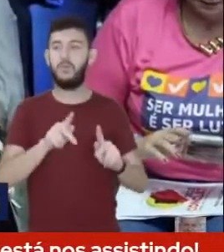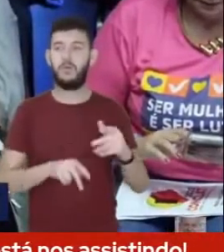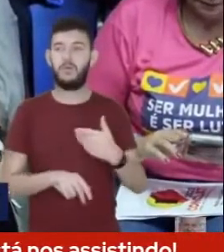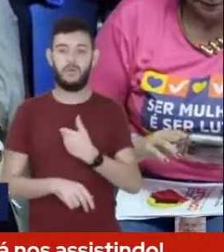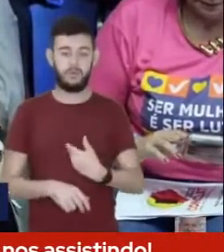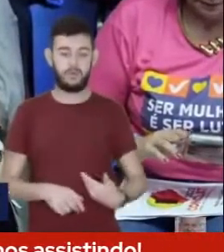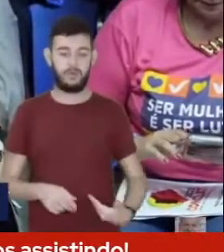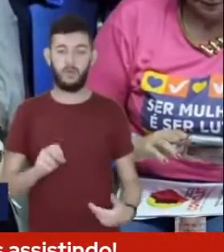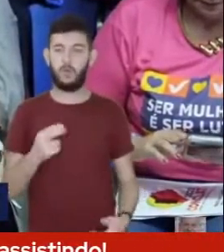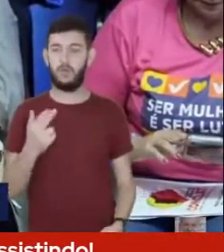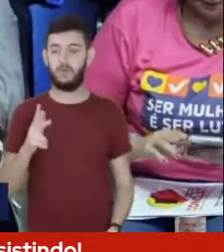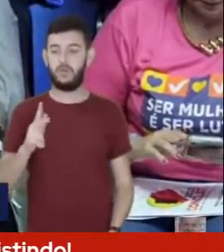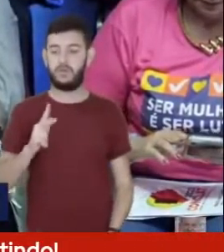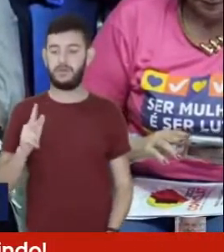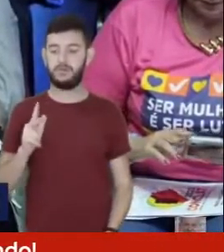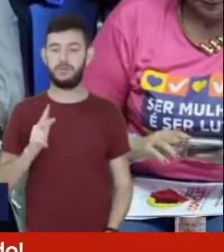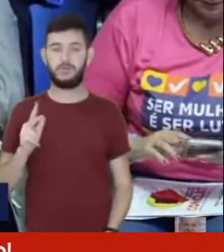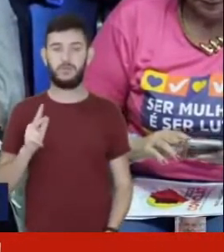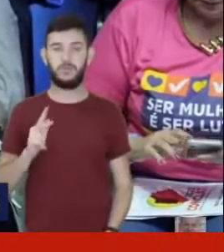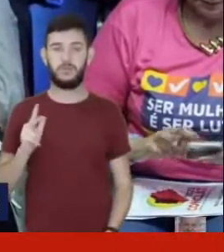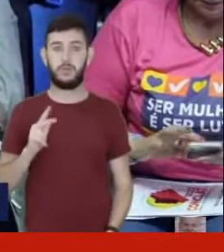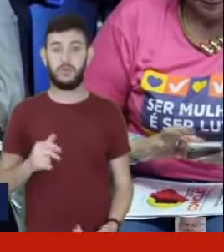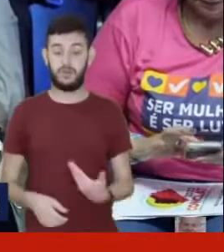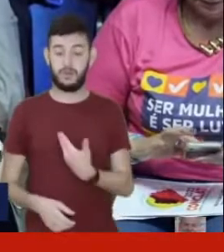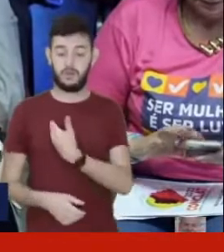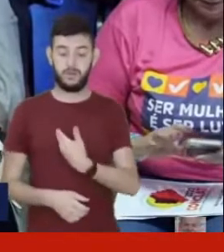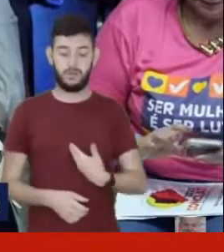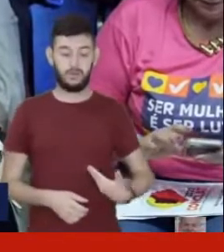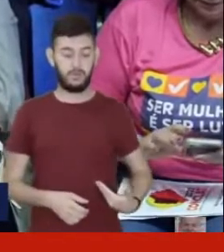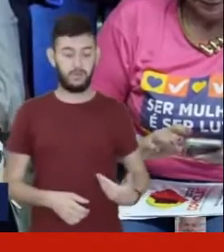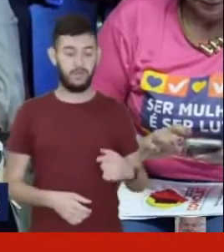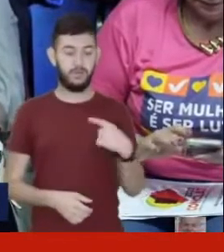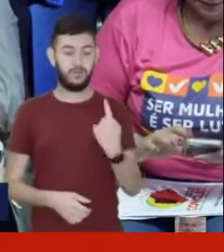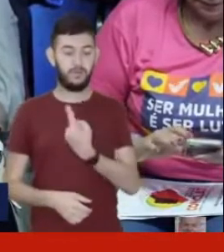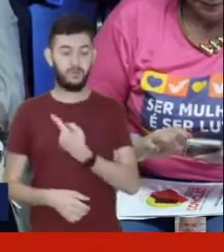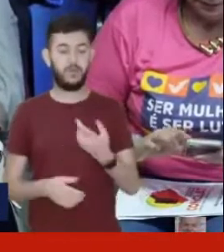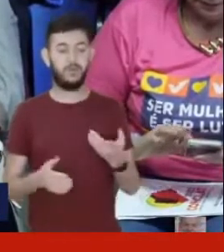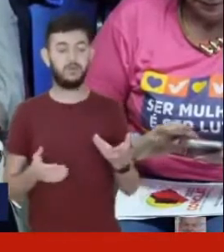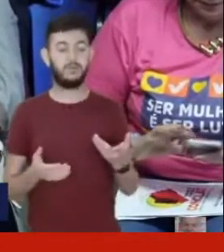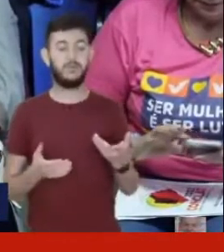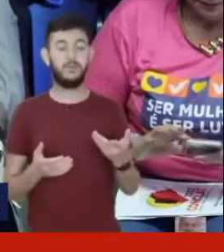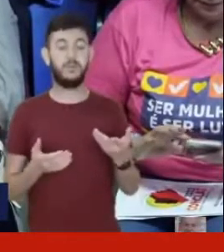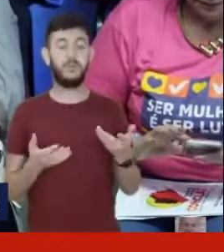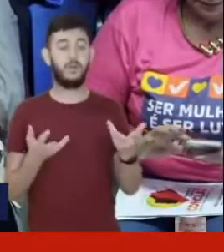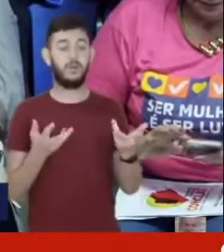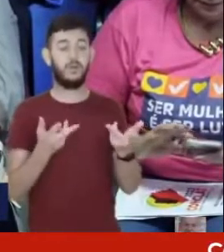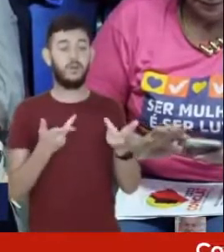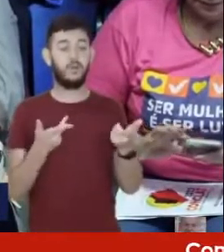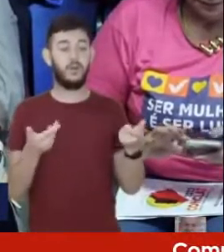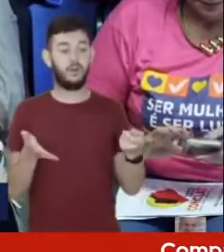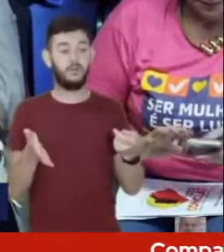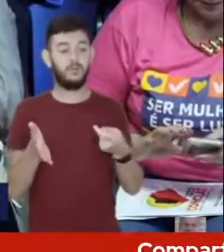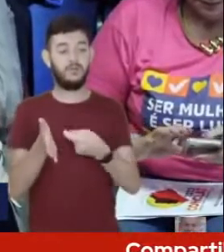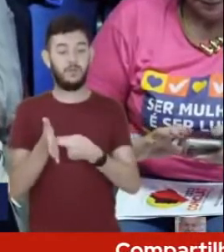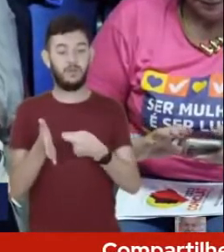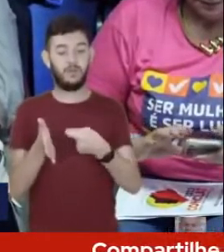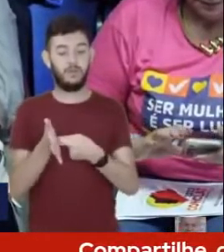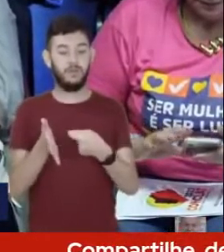No público... Se elevamos a qualidade no público, obrigatoriamente o privado